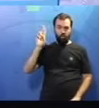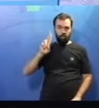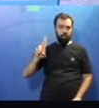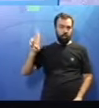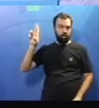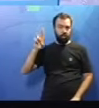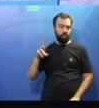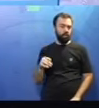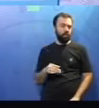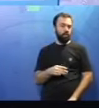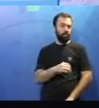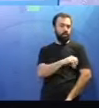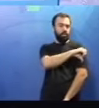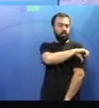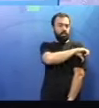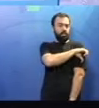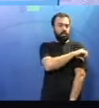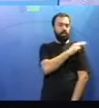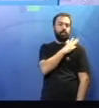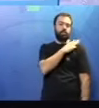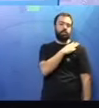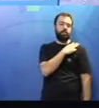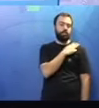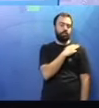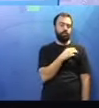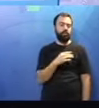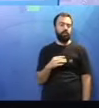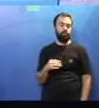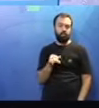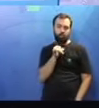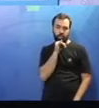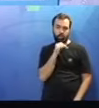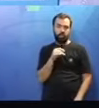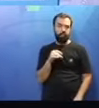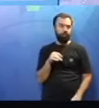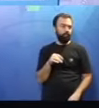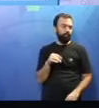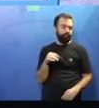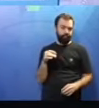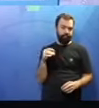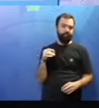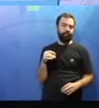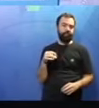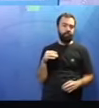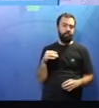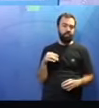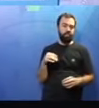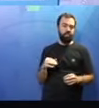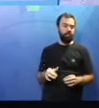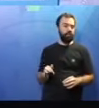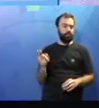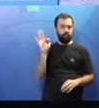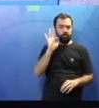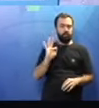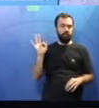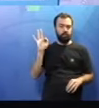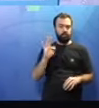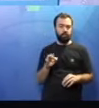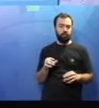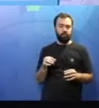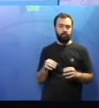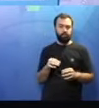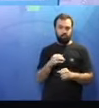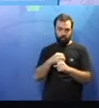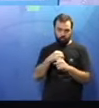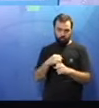representa o total de reinos que, por exemplo, no ensino superior você estudaria, que um cientista trabalha. É mais simplificado, mas é muito